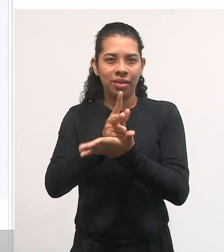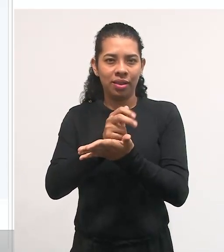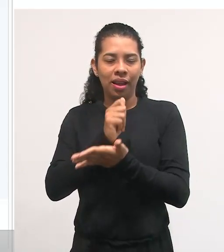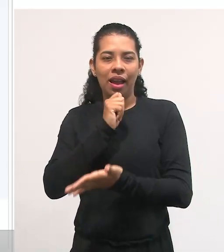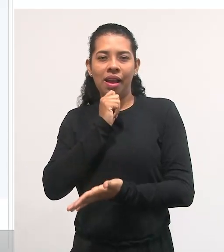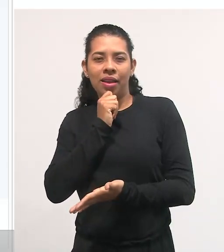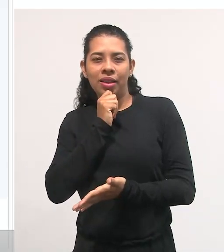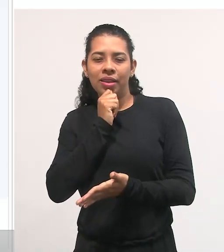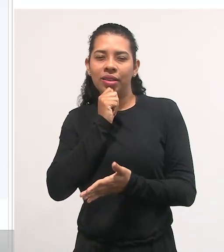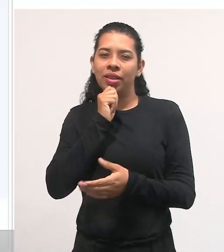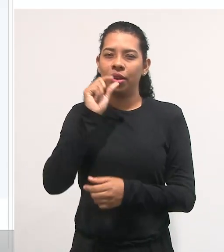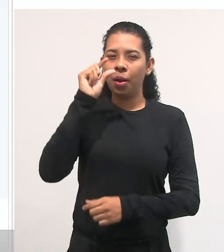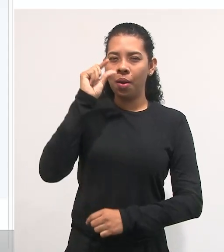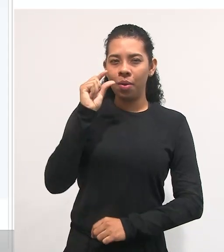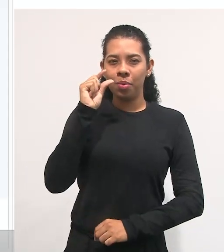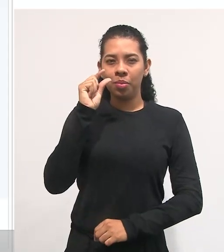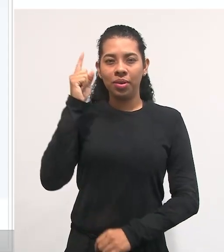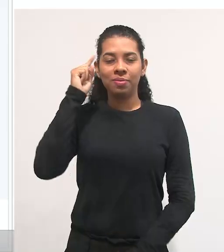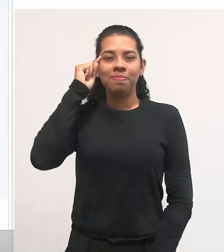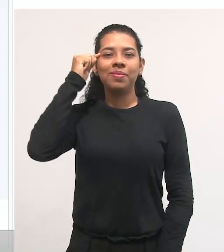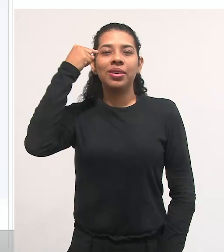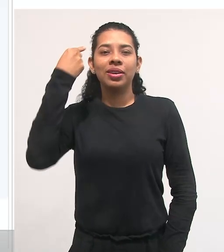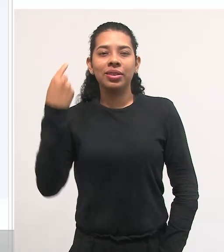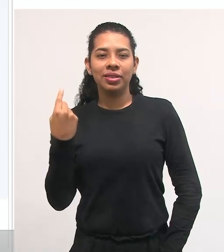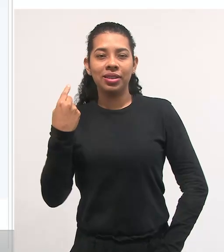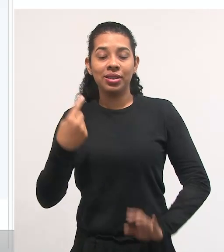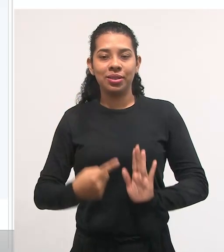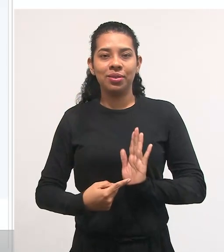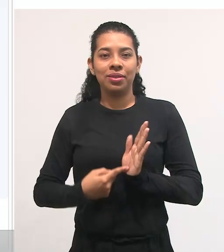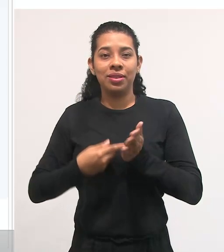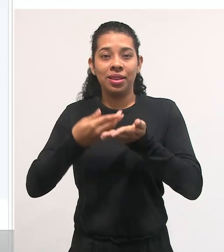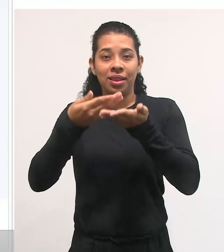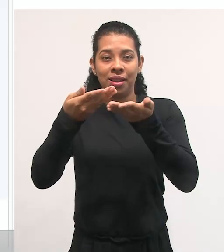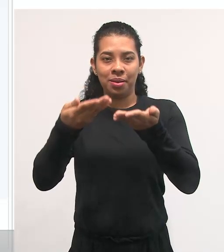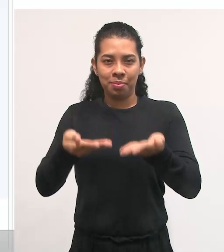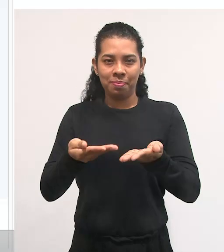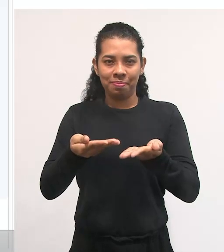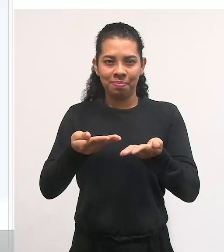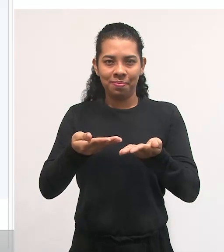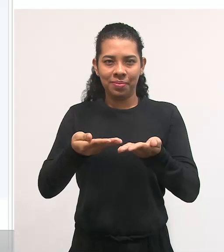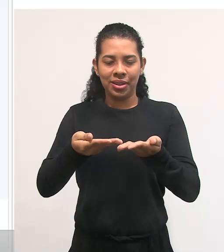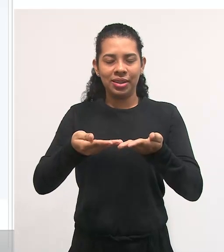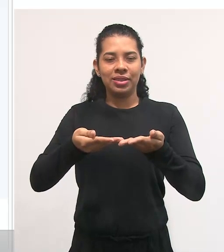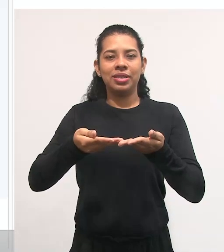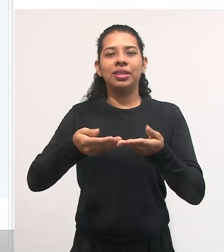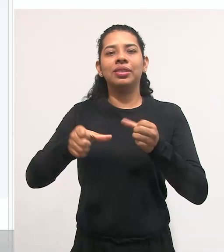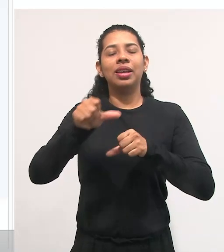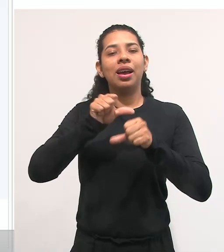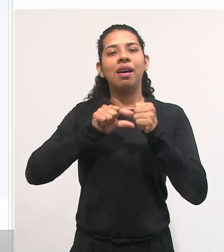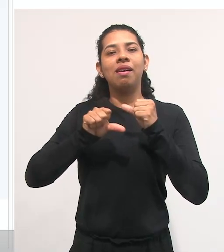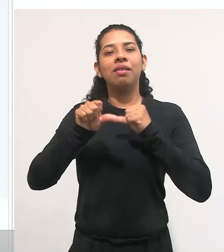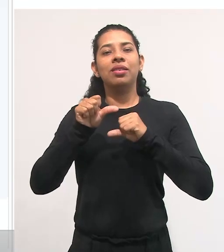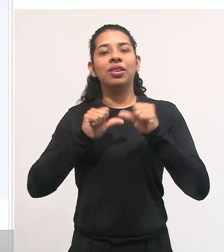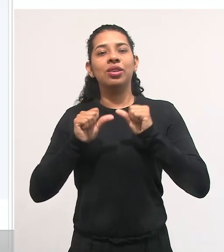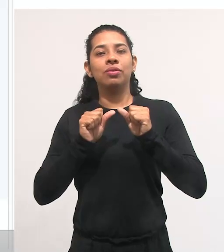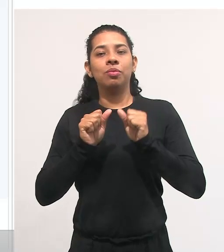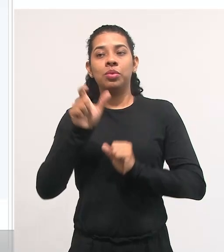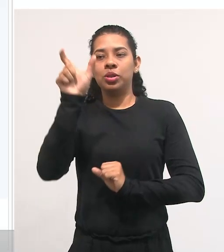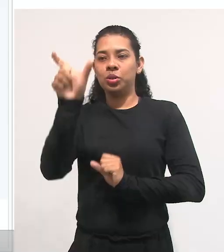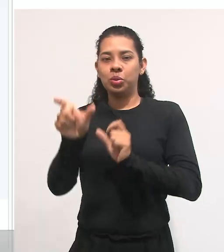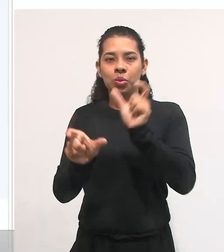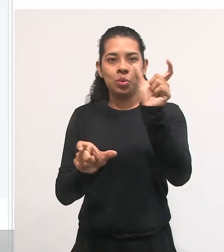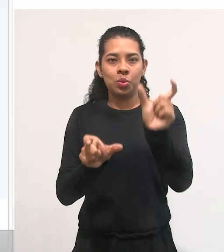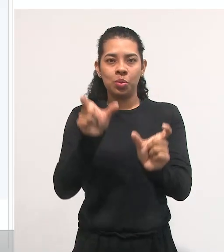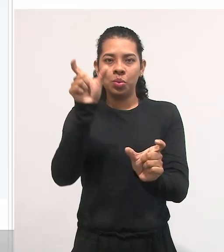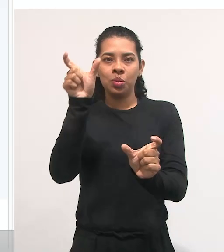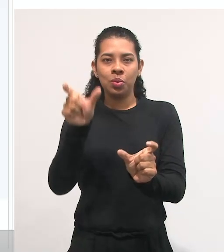ensino denota sempre ainda que implicitamente a intenção de transmitir de propor algo e